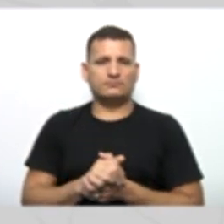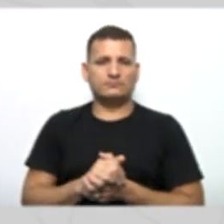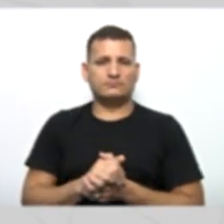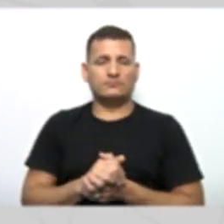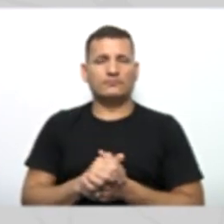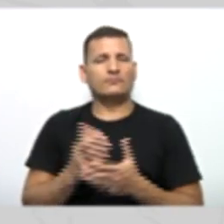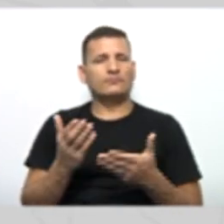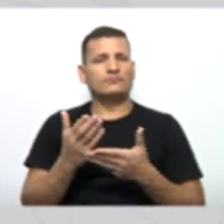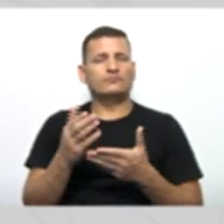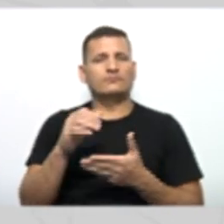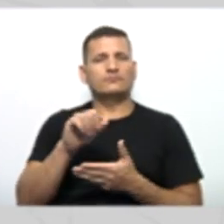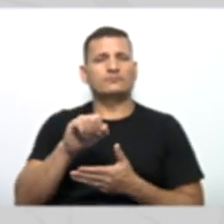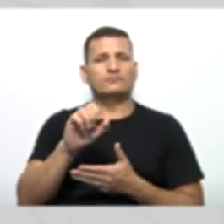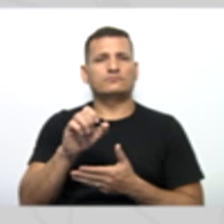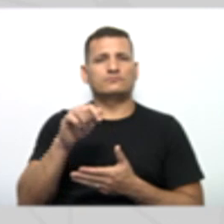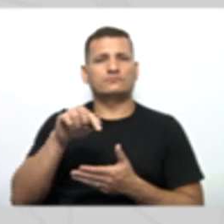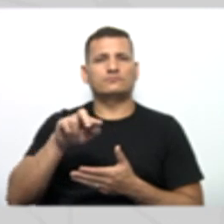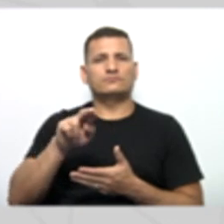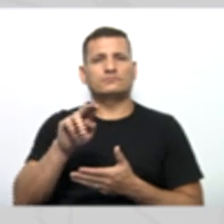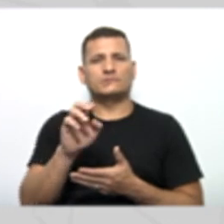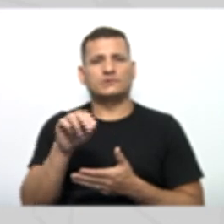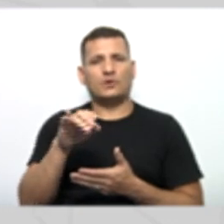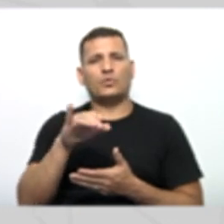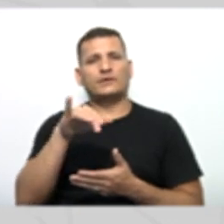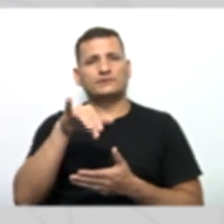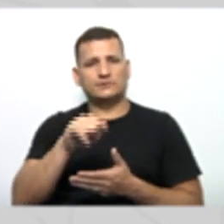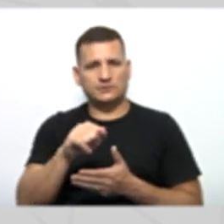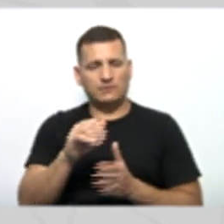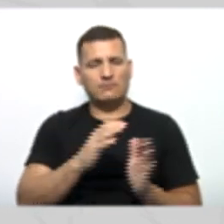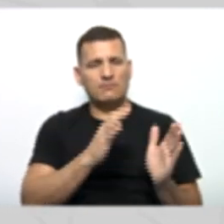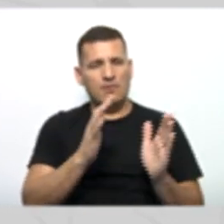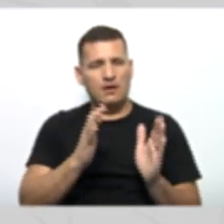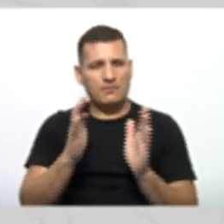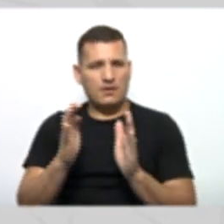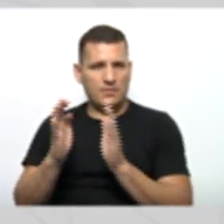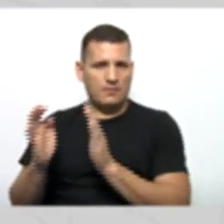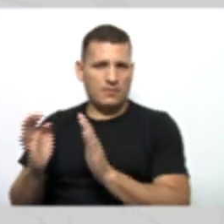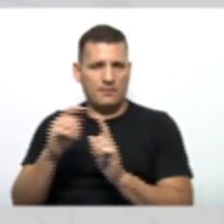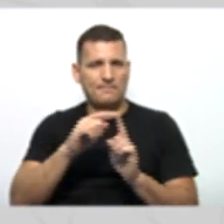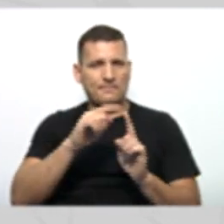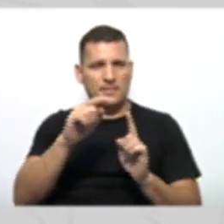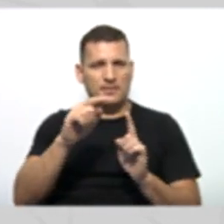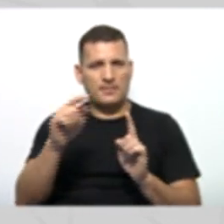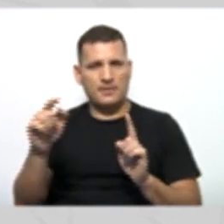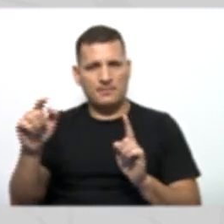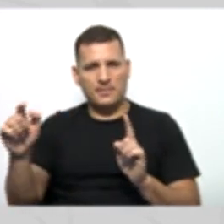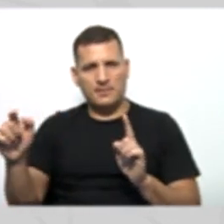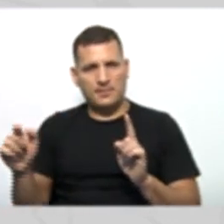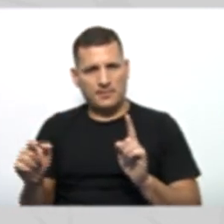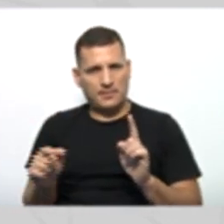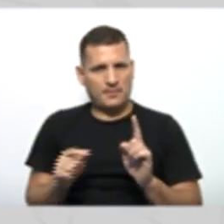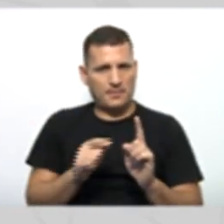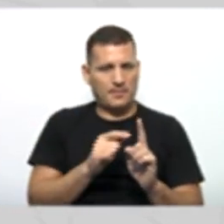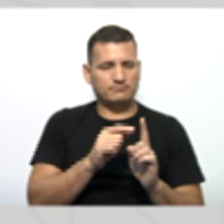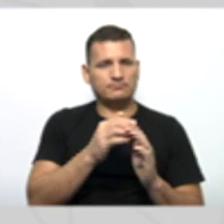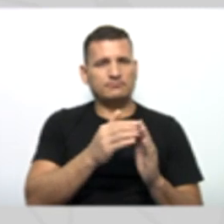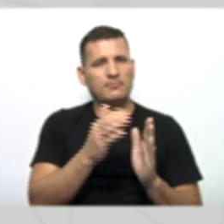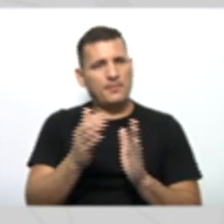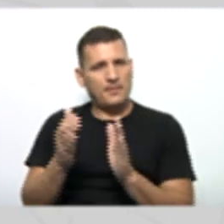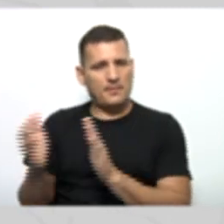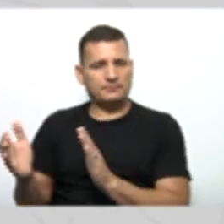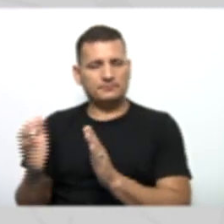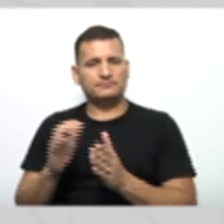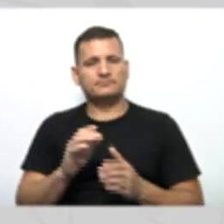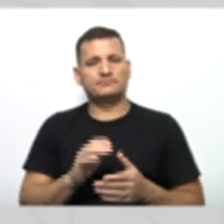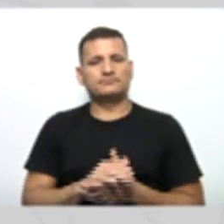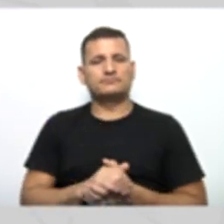os diagramas de sequência, certo? O próprio nome leva a deduzir que é o que? Uma sequência de ações,